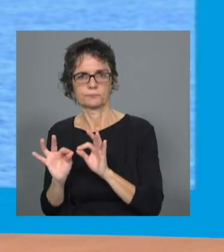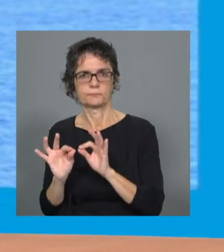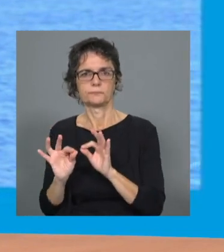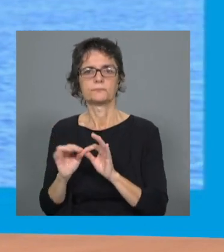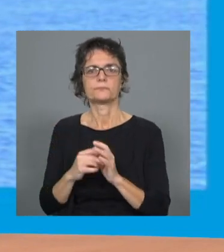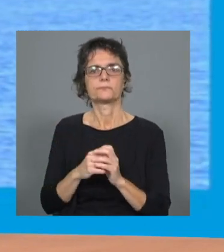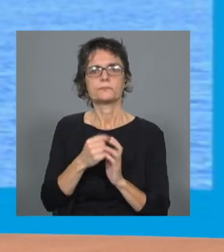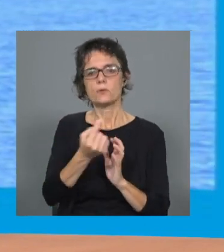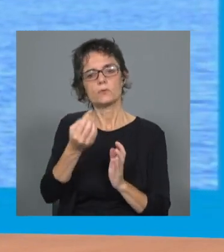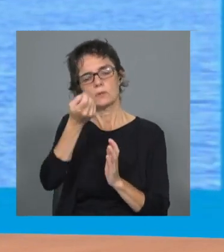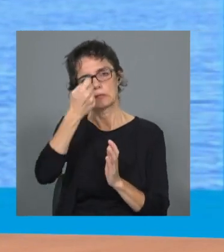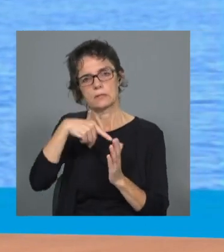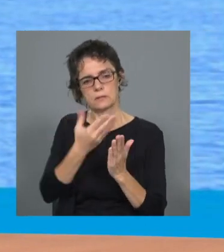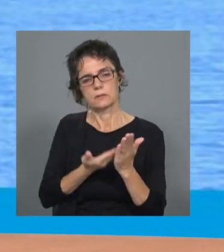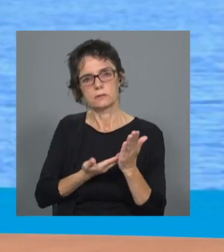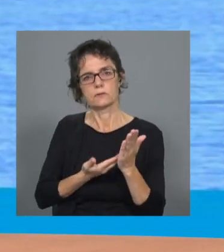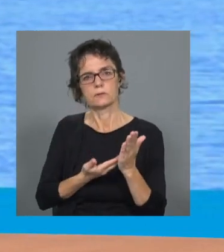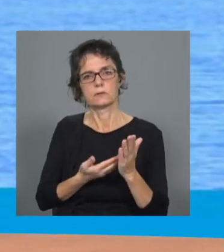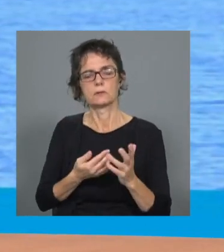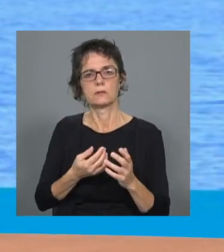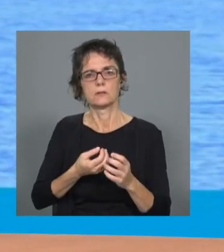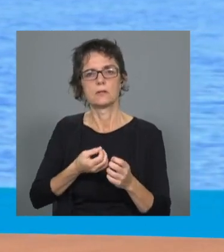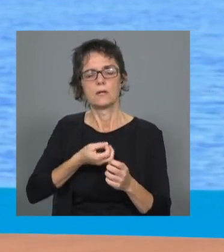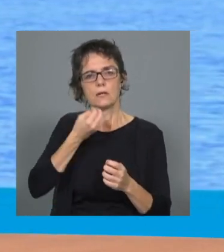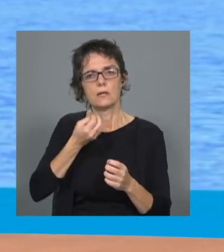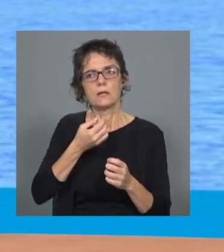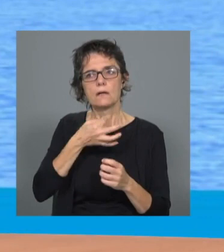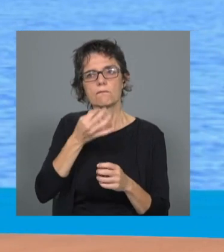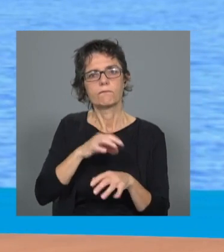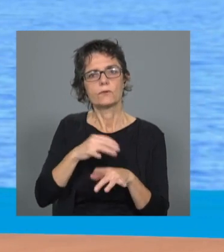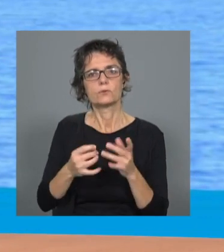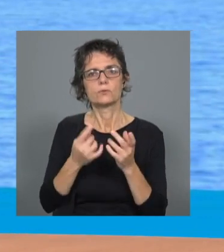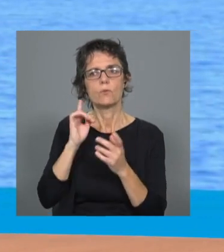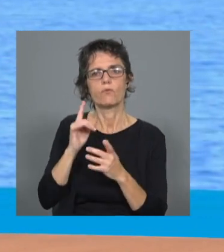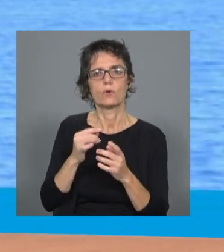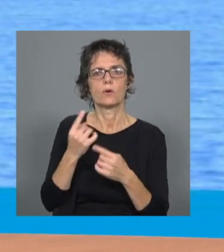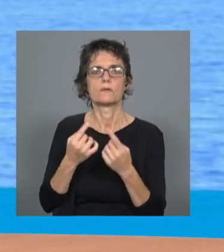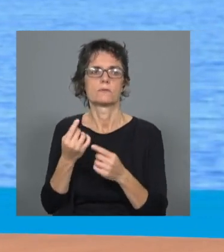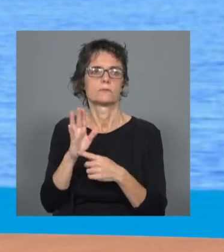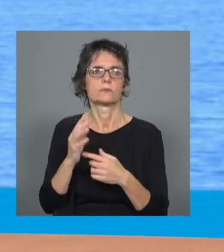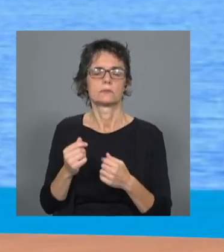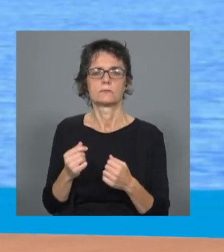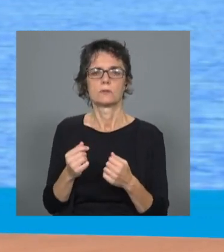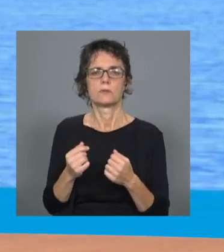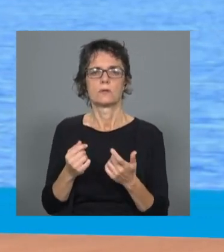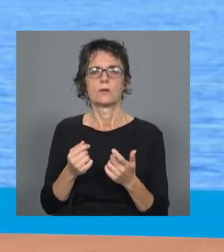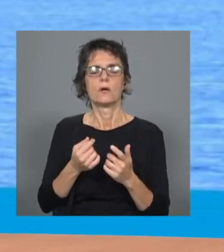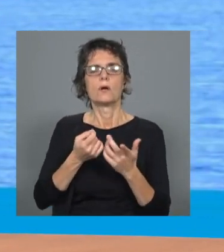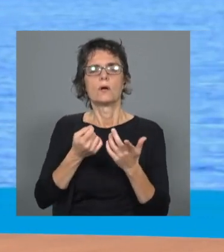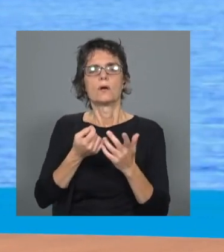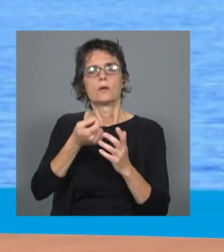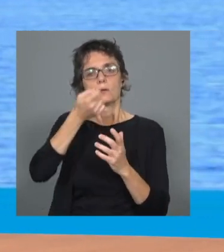trazem esses valores que às vezes nós colocamos em causa. Nomeadamente, por exemplo, nos contos de